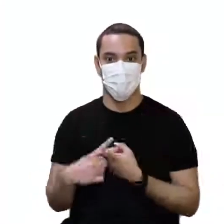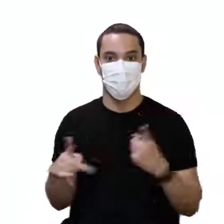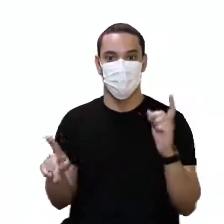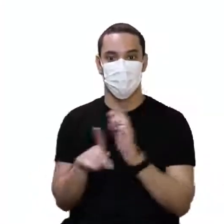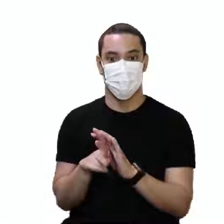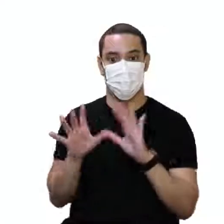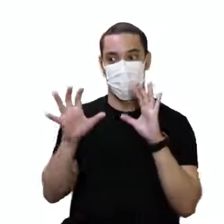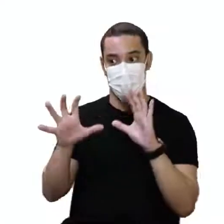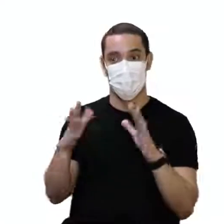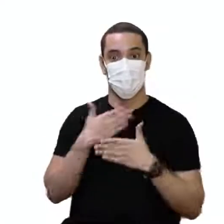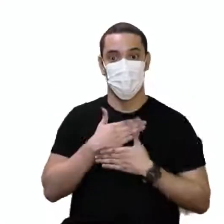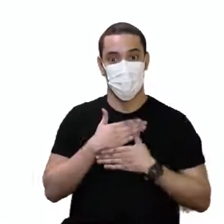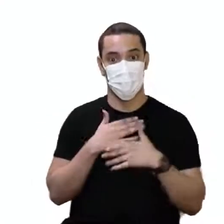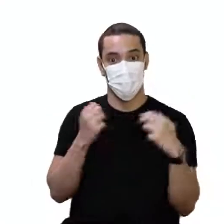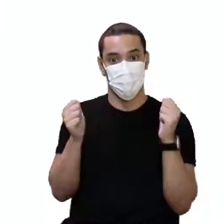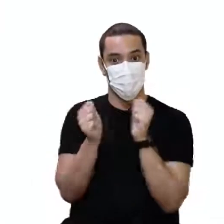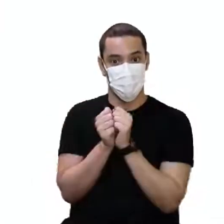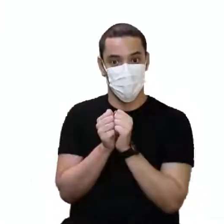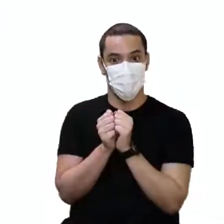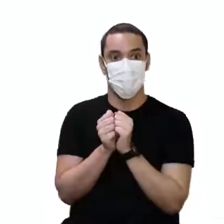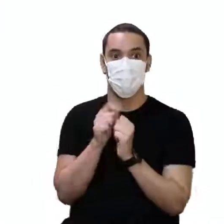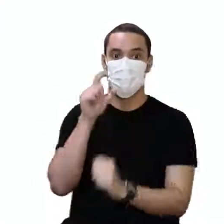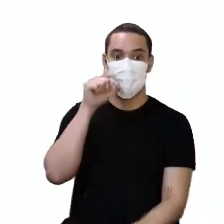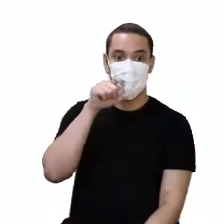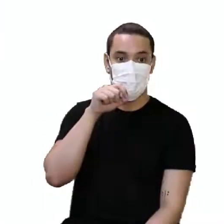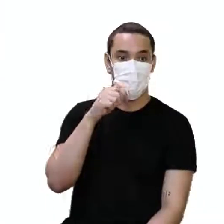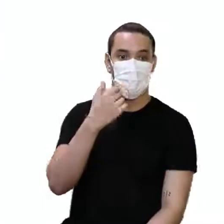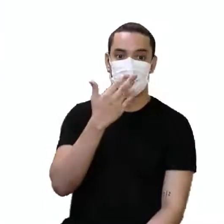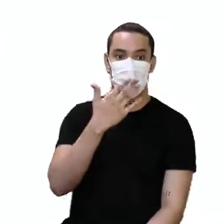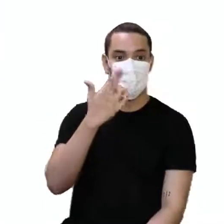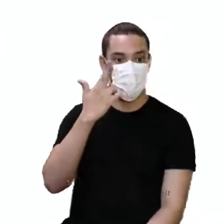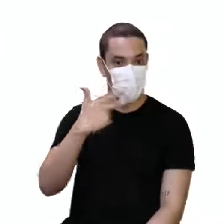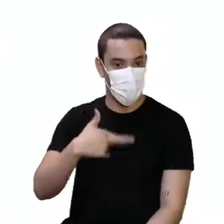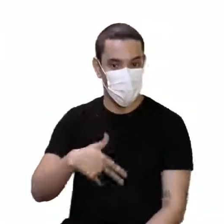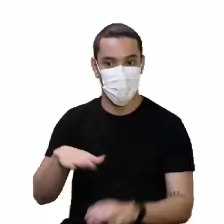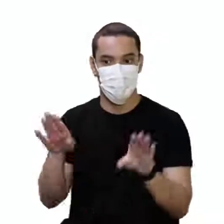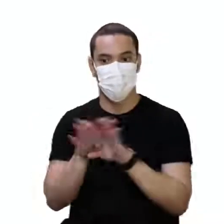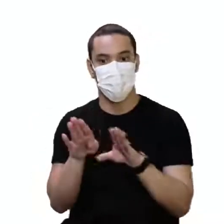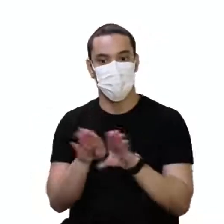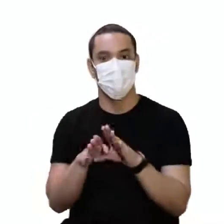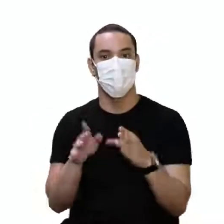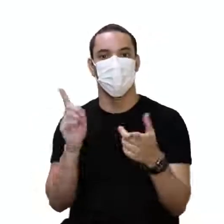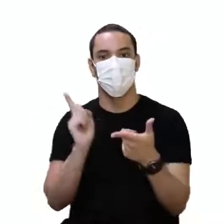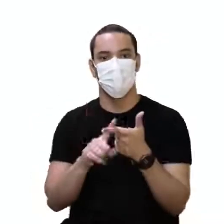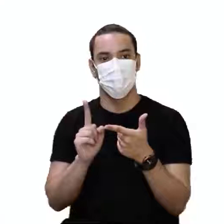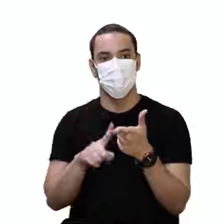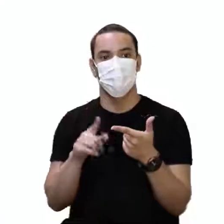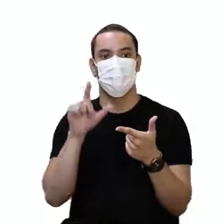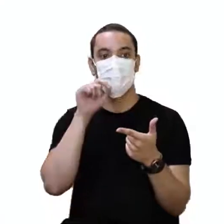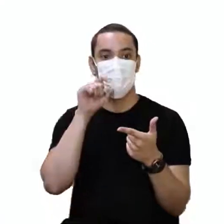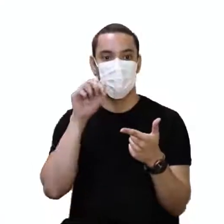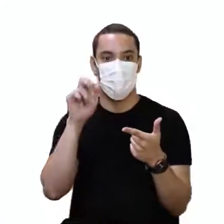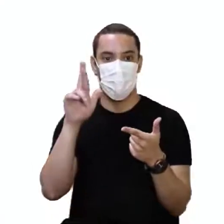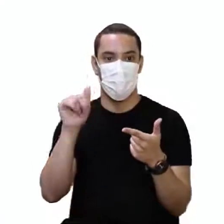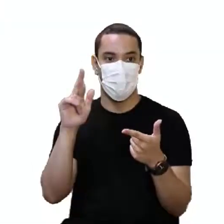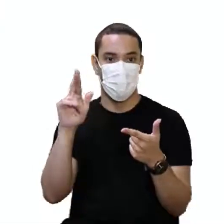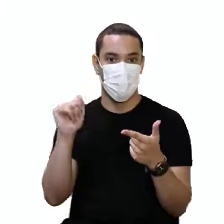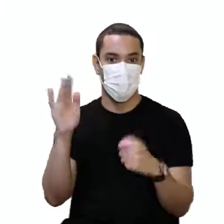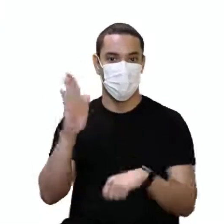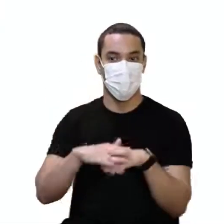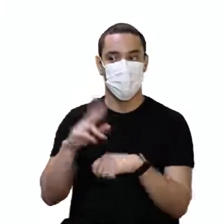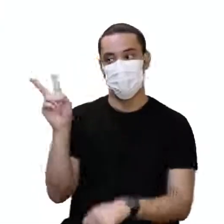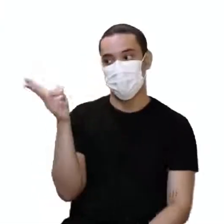gostam de estar sempre junto às araras, as ararinhas, né? Os periquitinhos. As araras já andam em